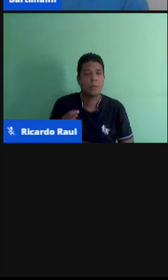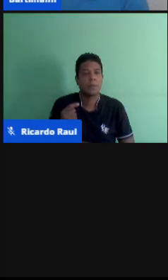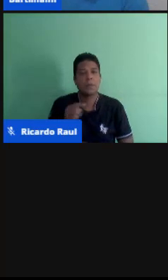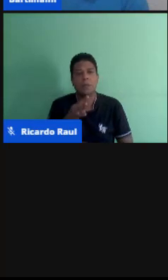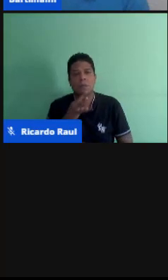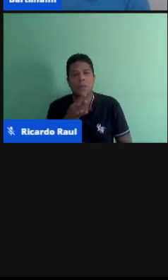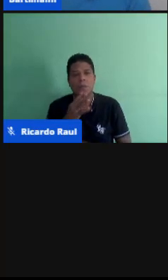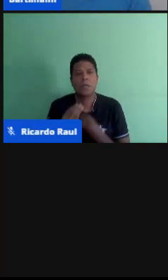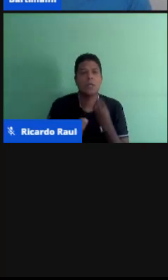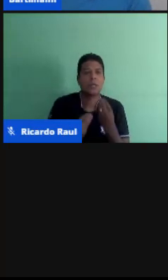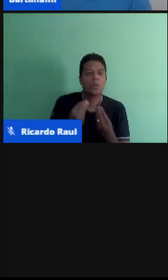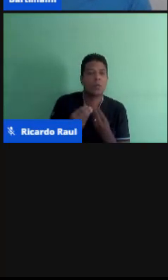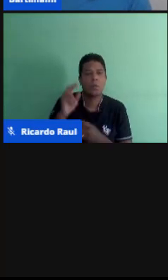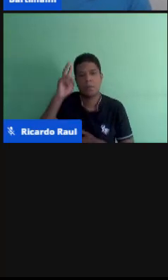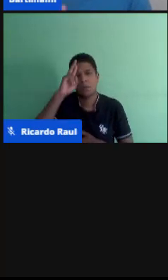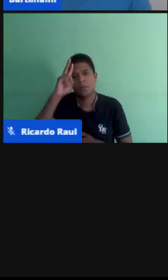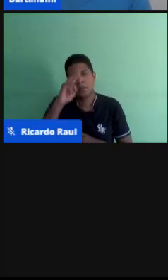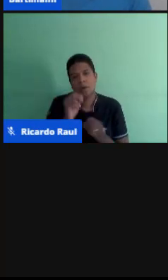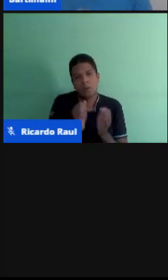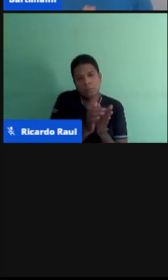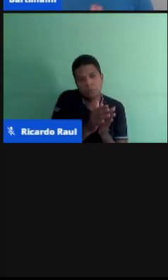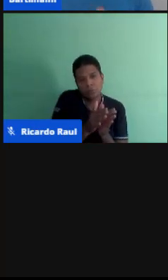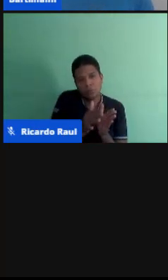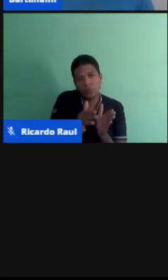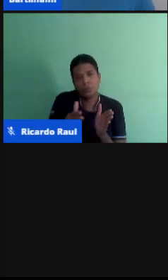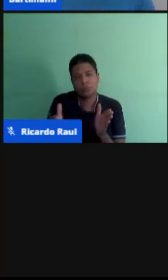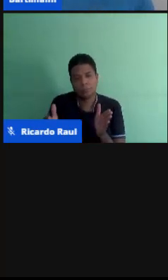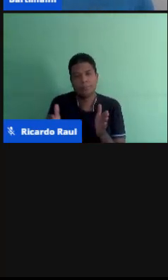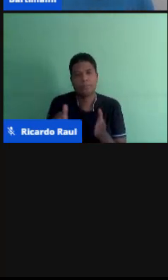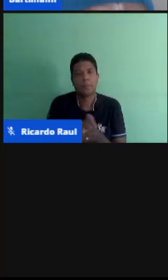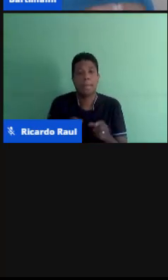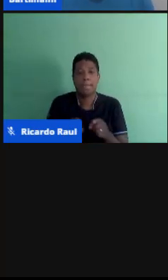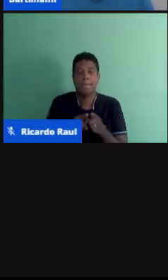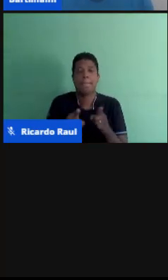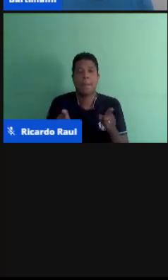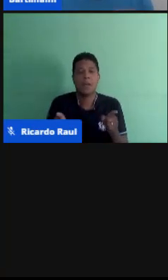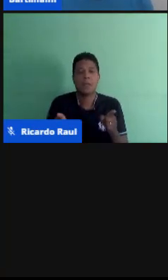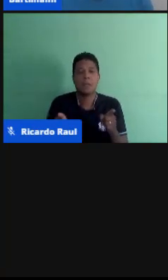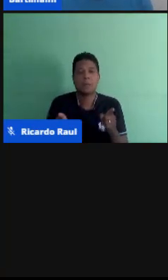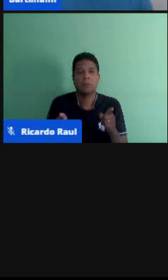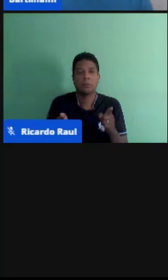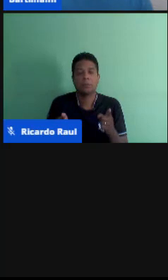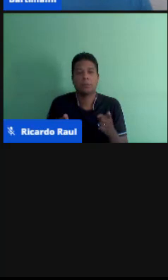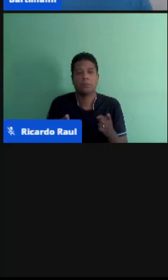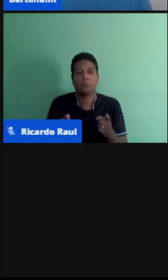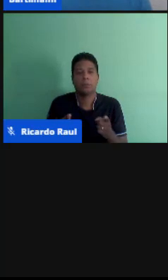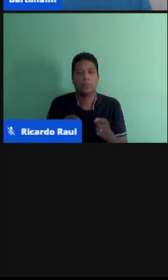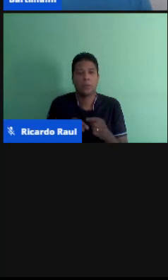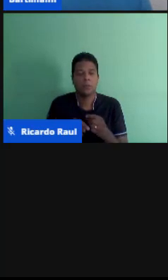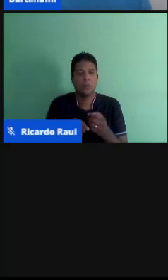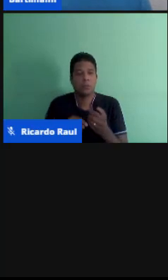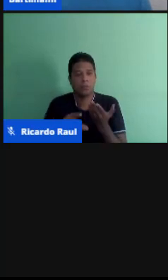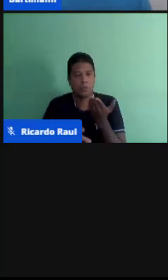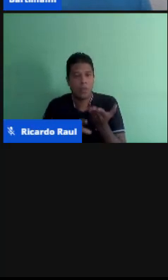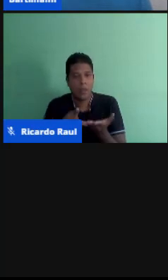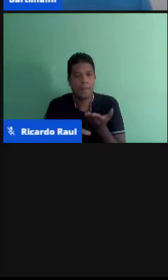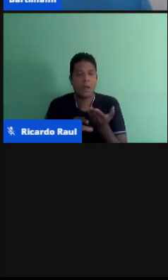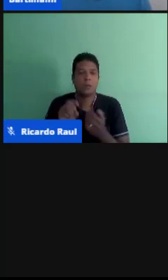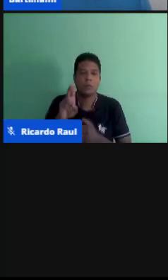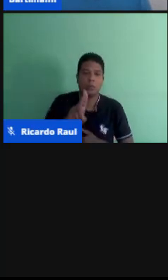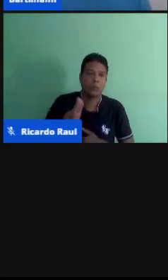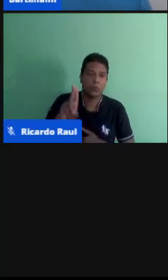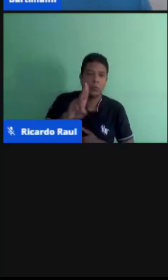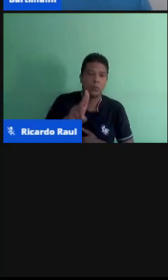conhecimento da dimensão histórica do processo, tá? Mas você, para o trabalho, você vai utilizar a